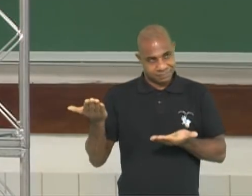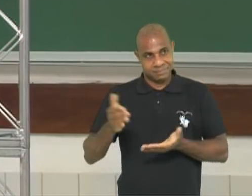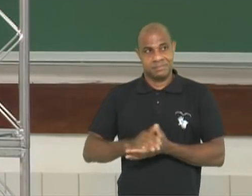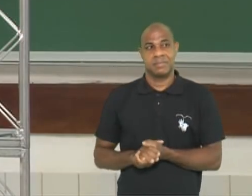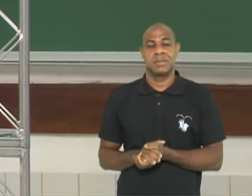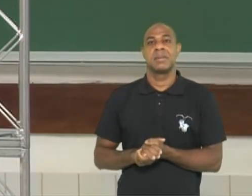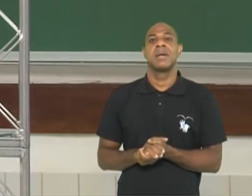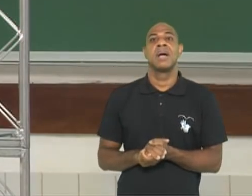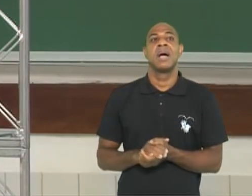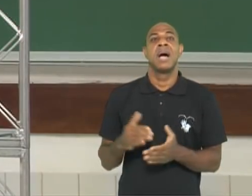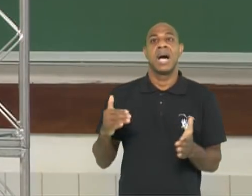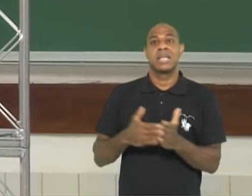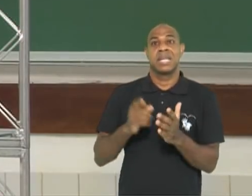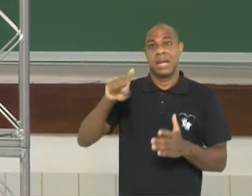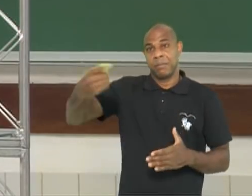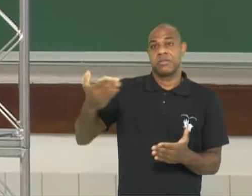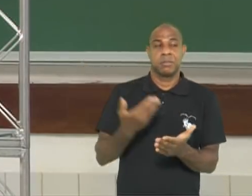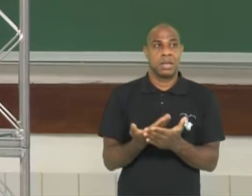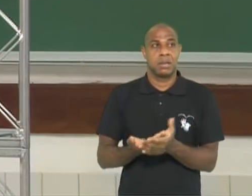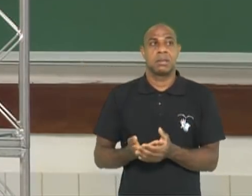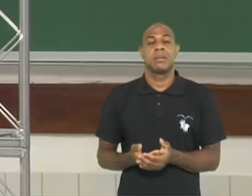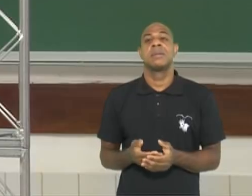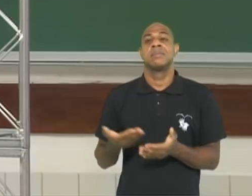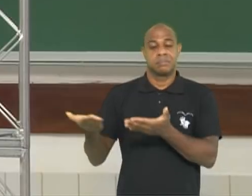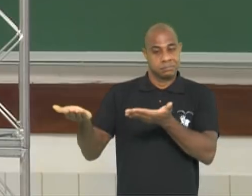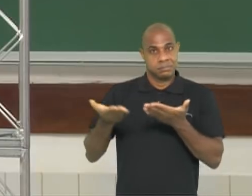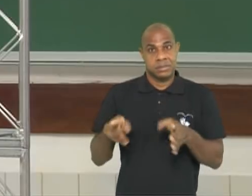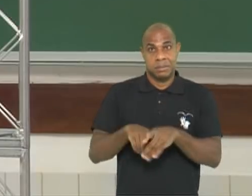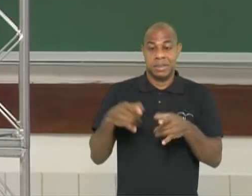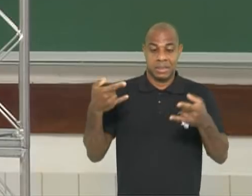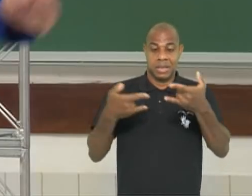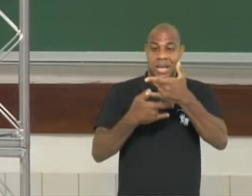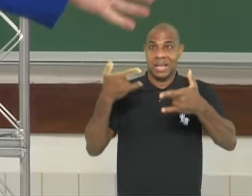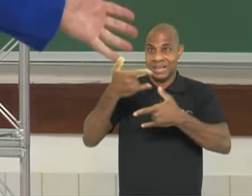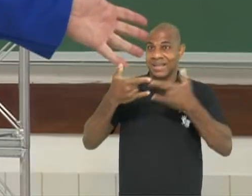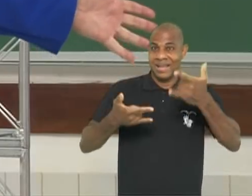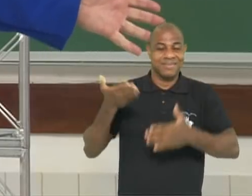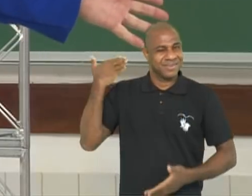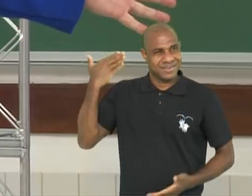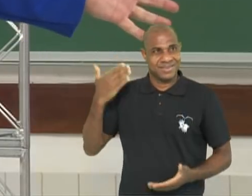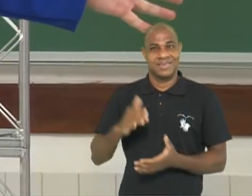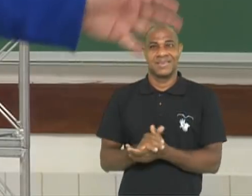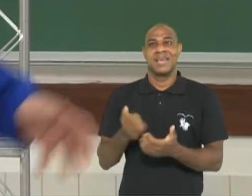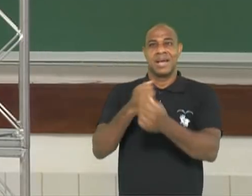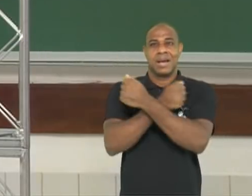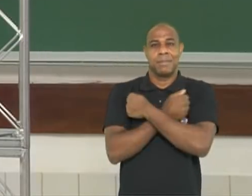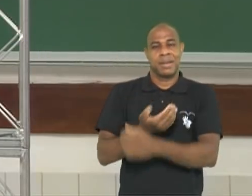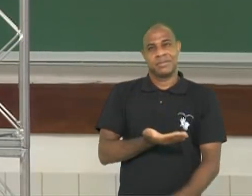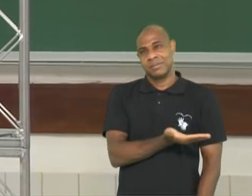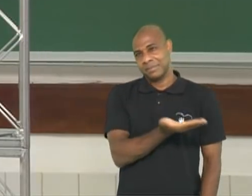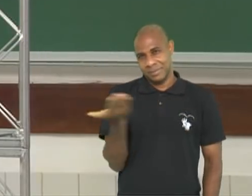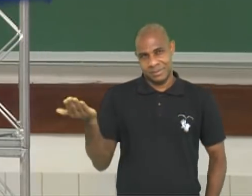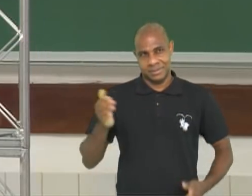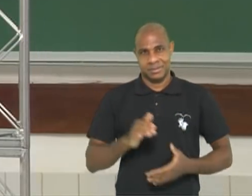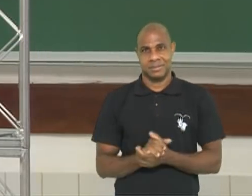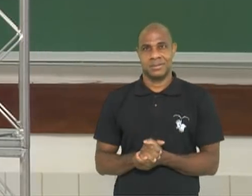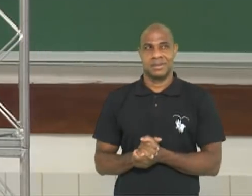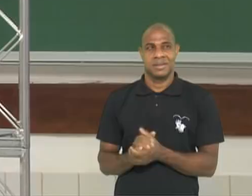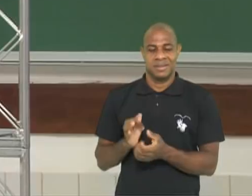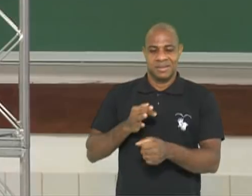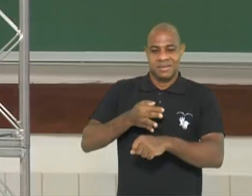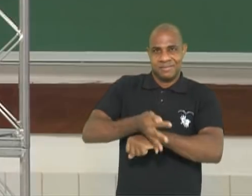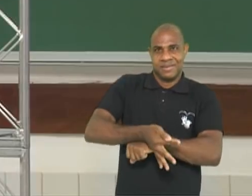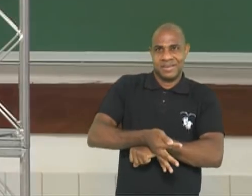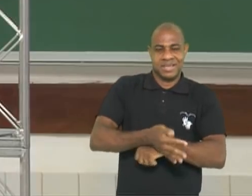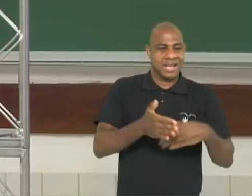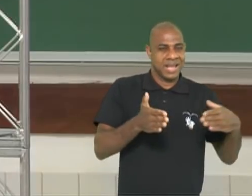galerinha do sexto ano. Novamente, obrigado pela participação da live de vocês na aula passada. Aquele abração, como diria o outro, de Foz do Iguaçu até